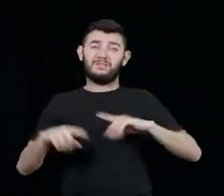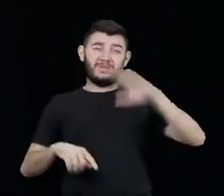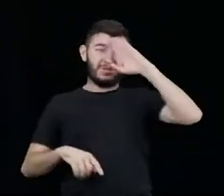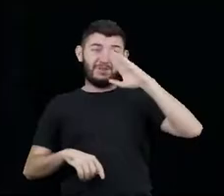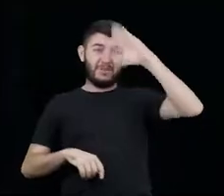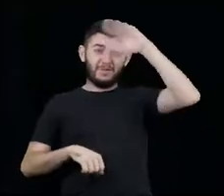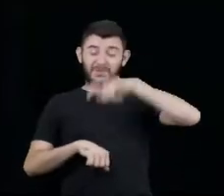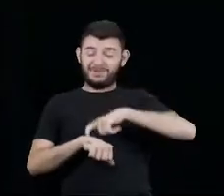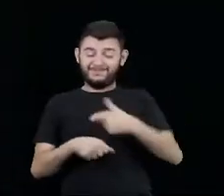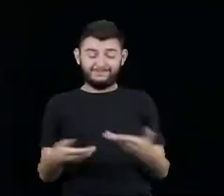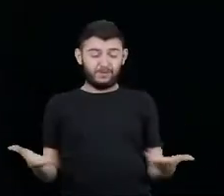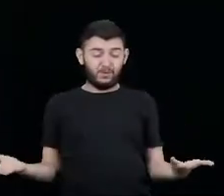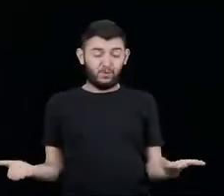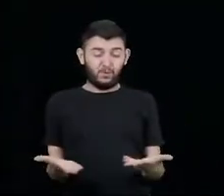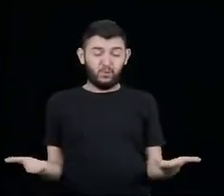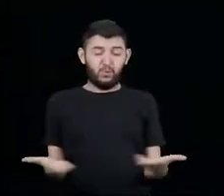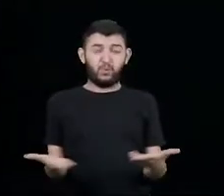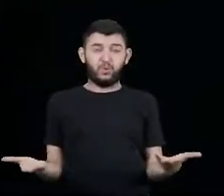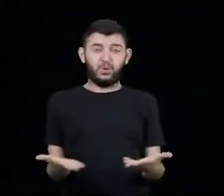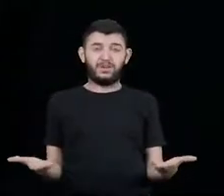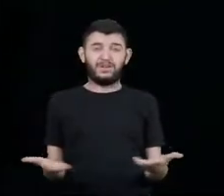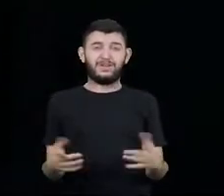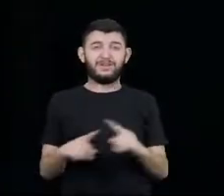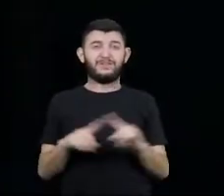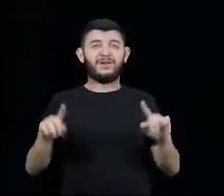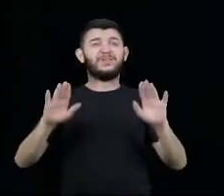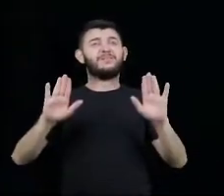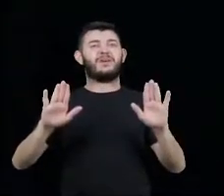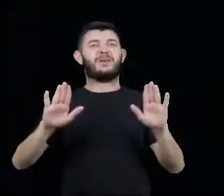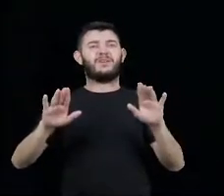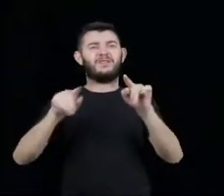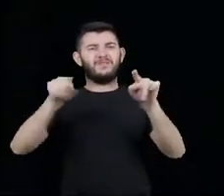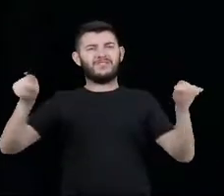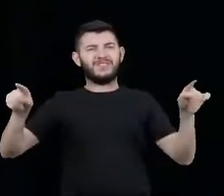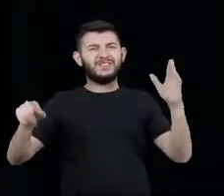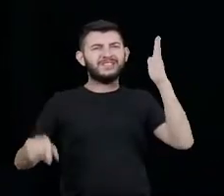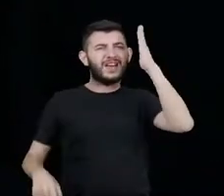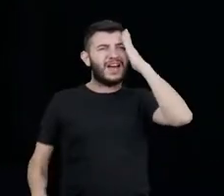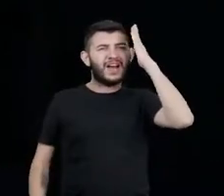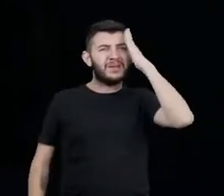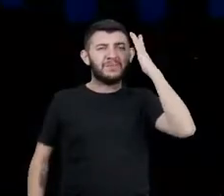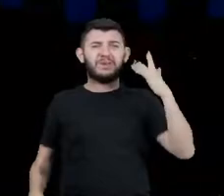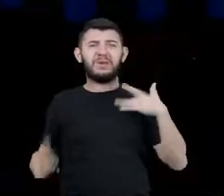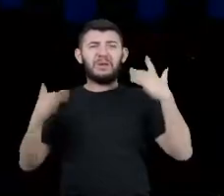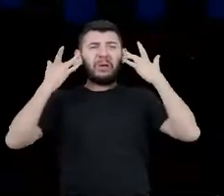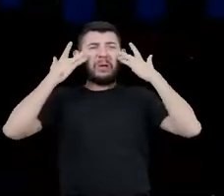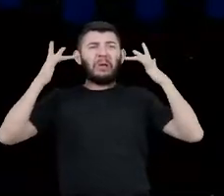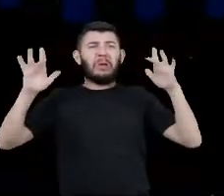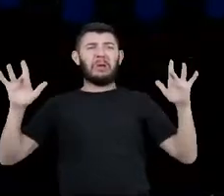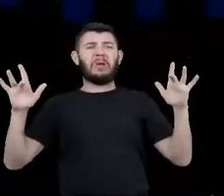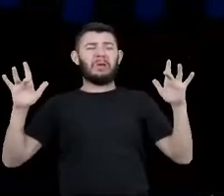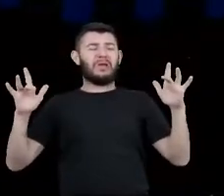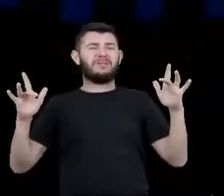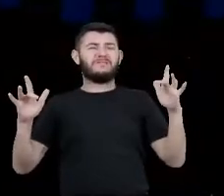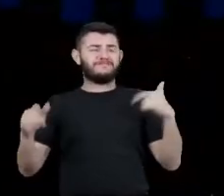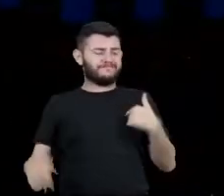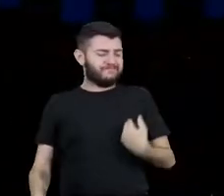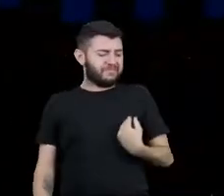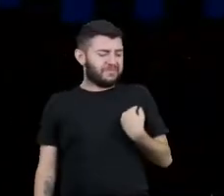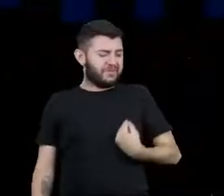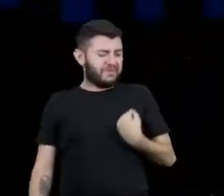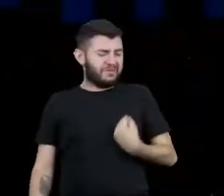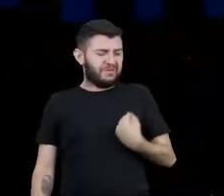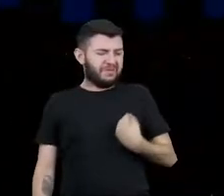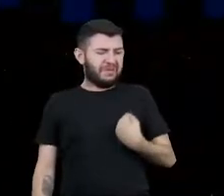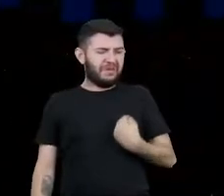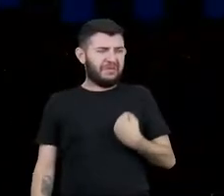E eu não sei se vocês sabem como é viver sendo ameaçada por defender